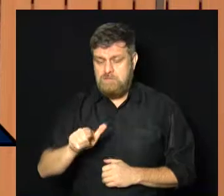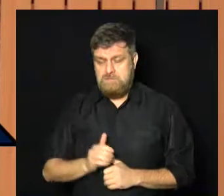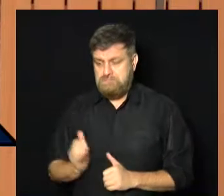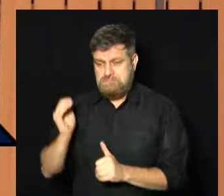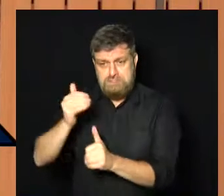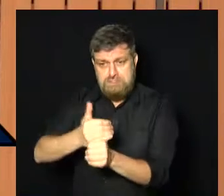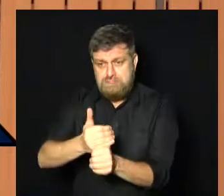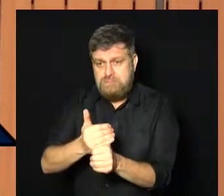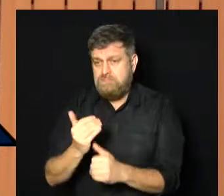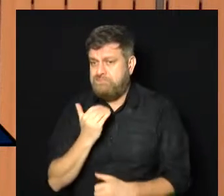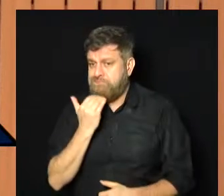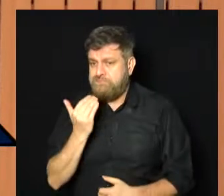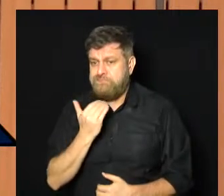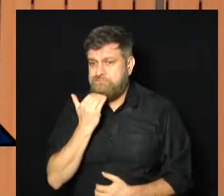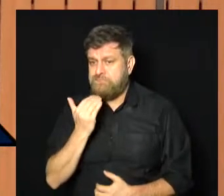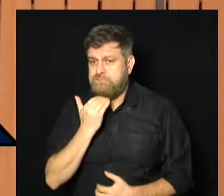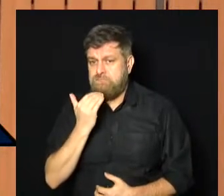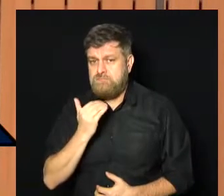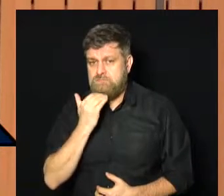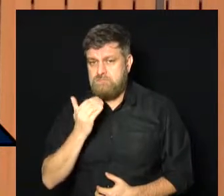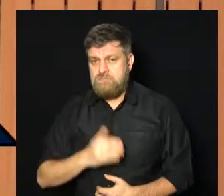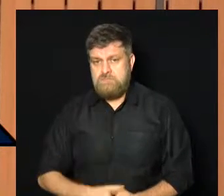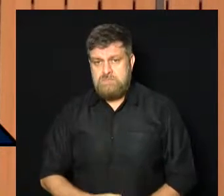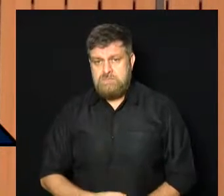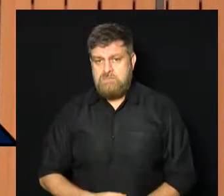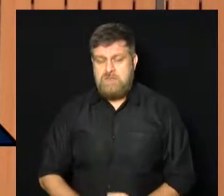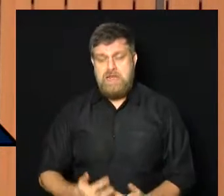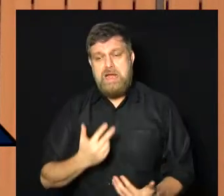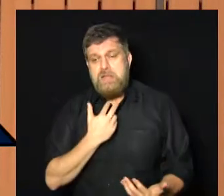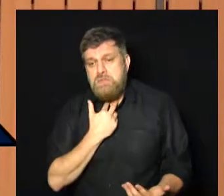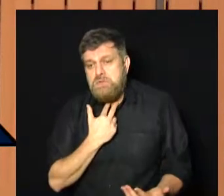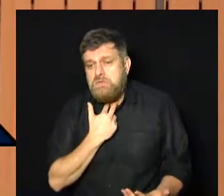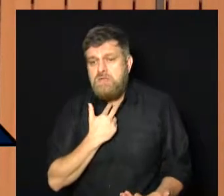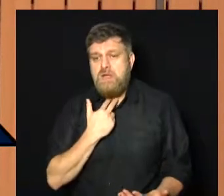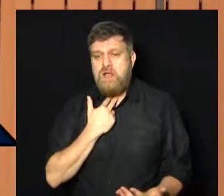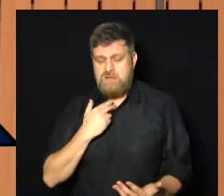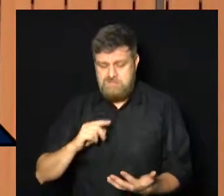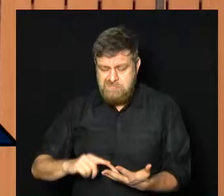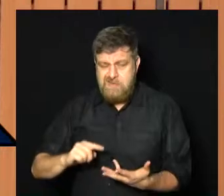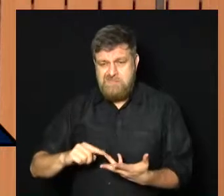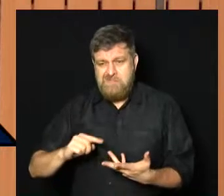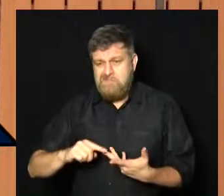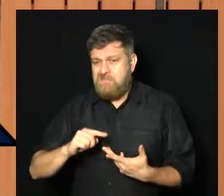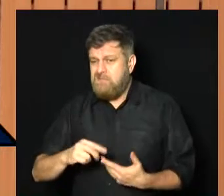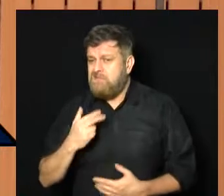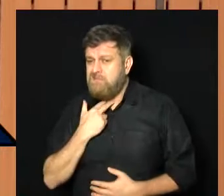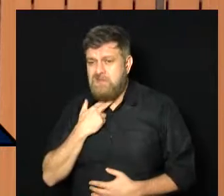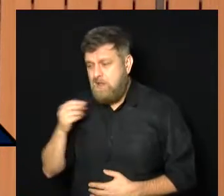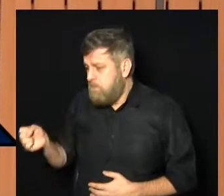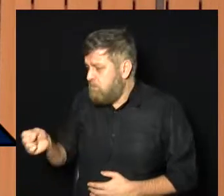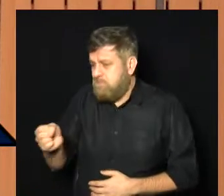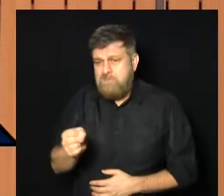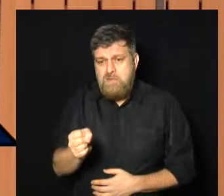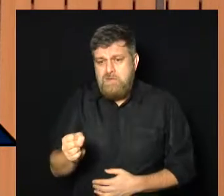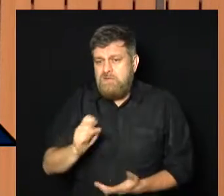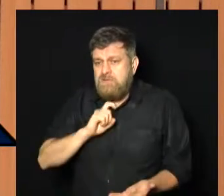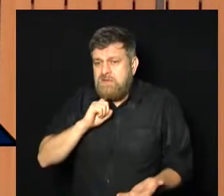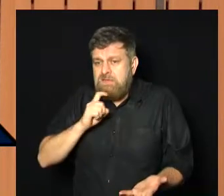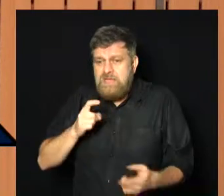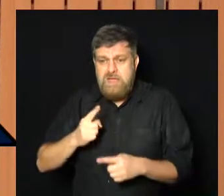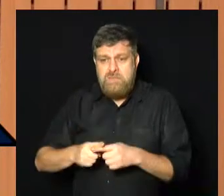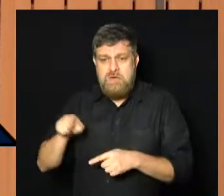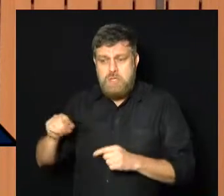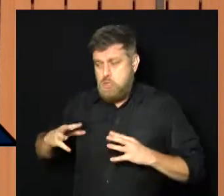representantes apresentando essa justificativa, que não haveria alguém para ser enviado por conta de outros